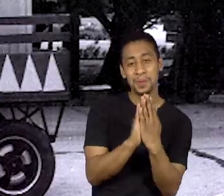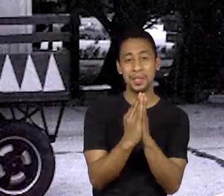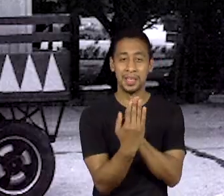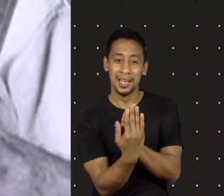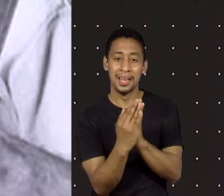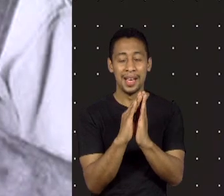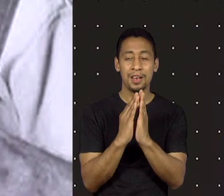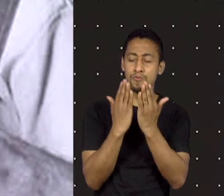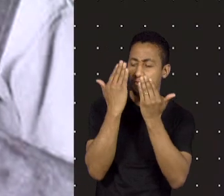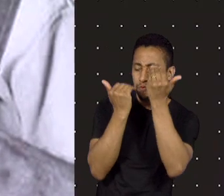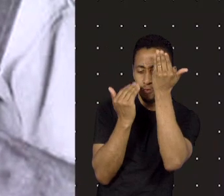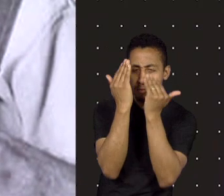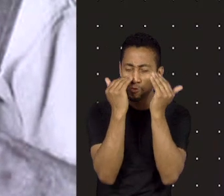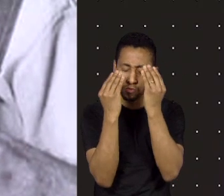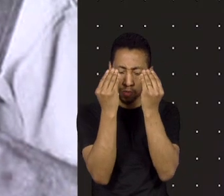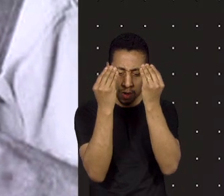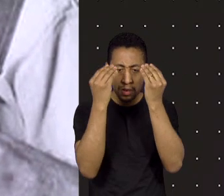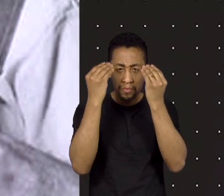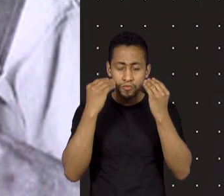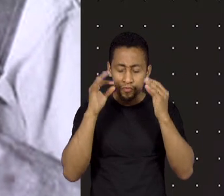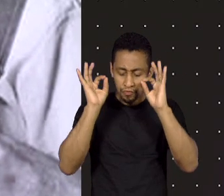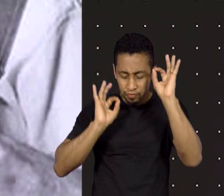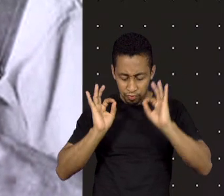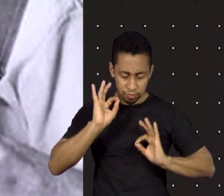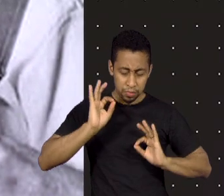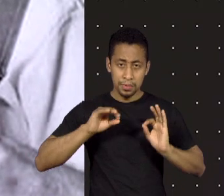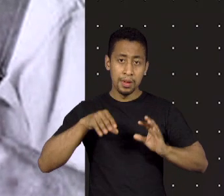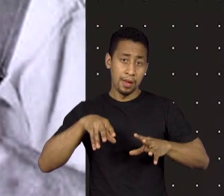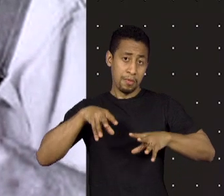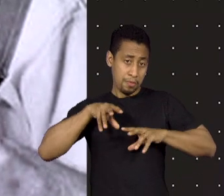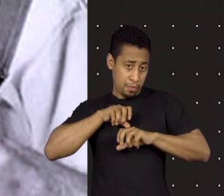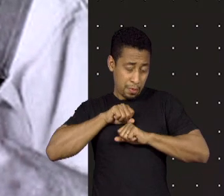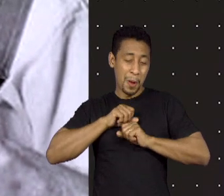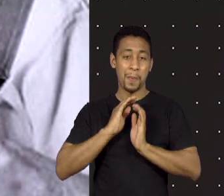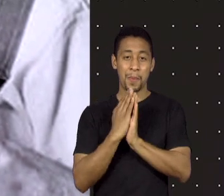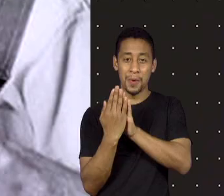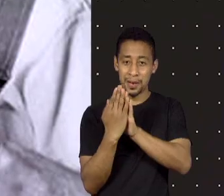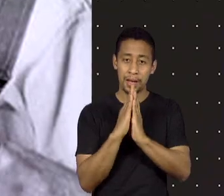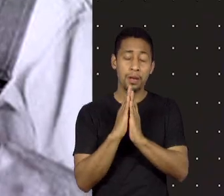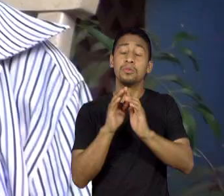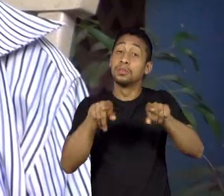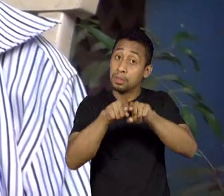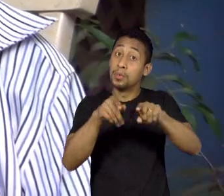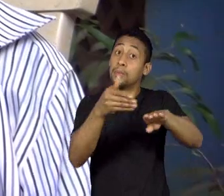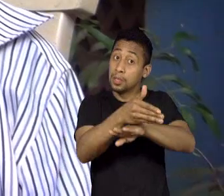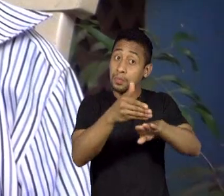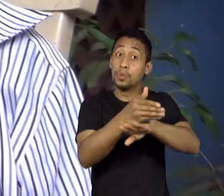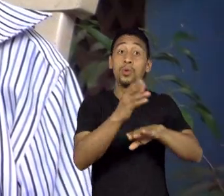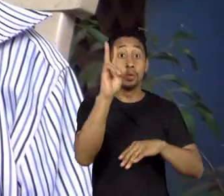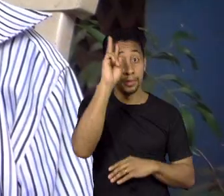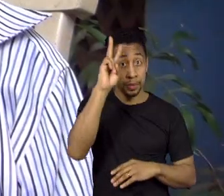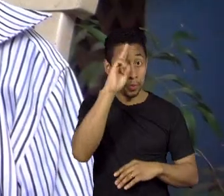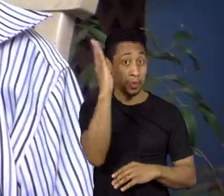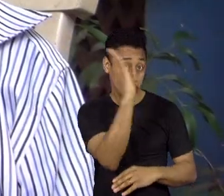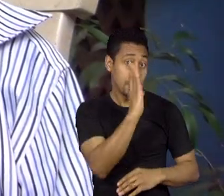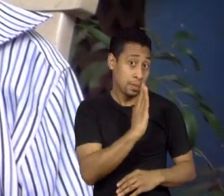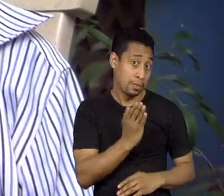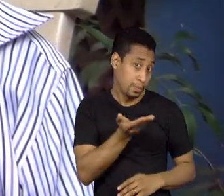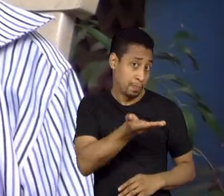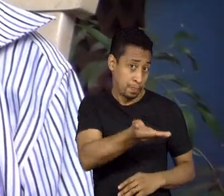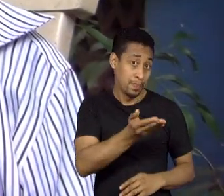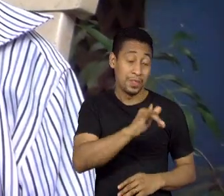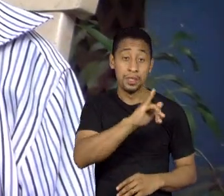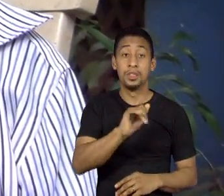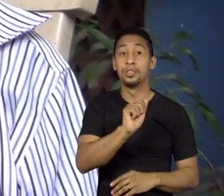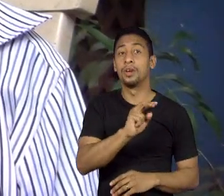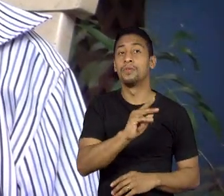fazia títeres, e entrou na história do Brasil também, porque o Javier foi muito amigo de